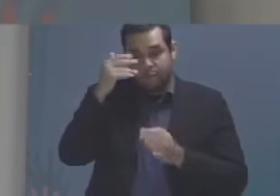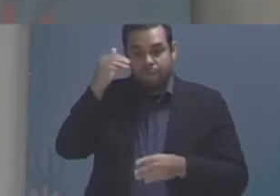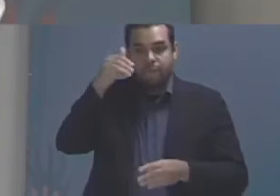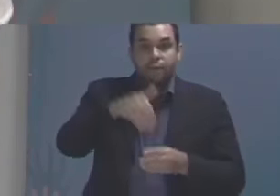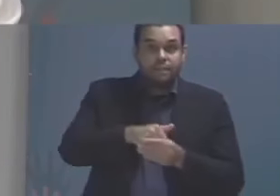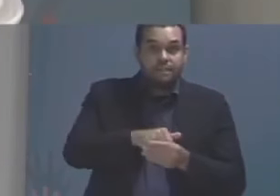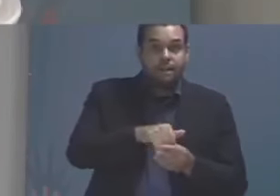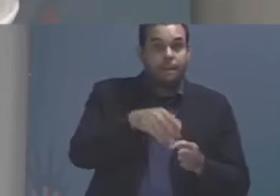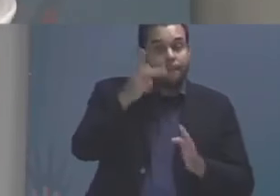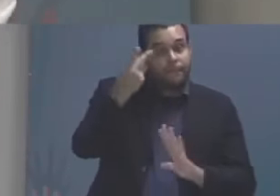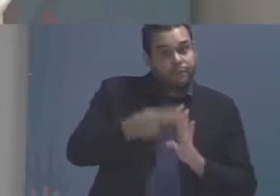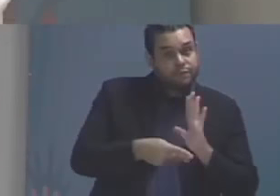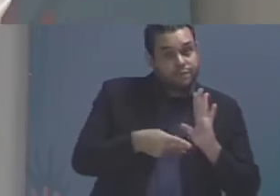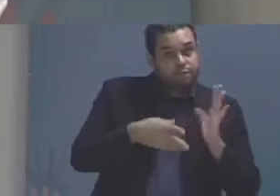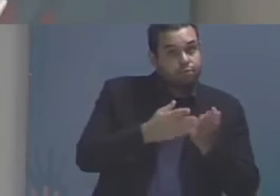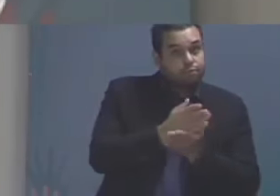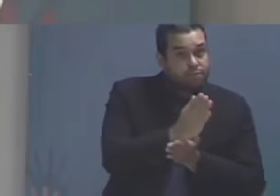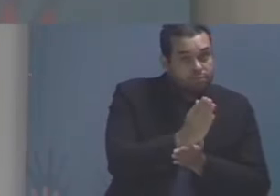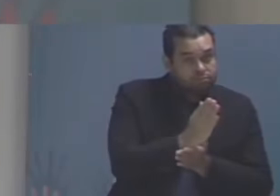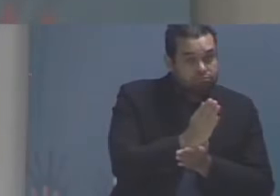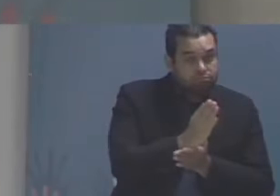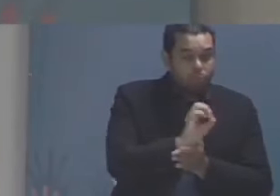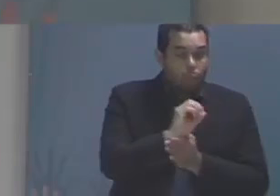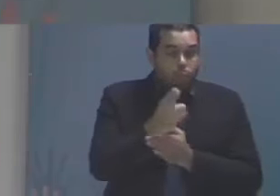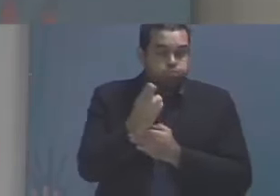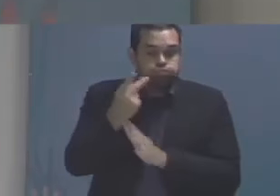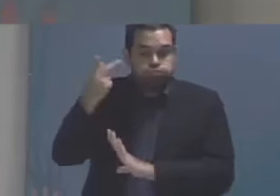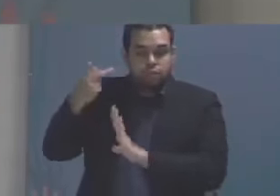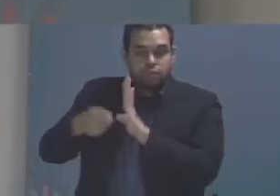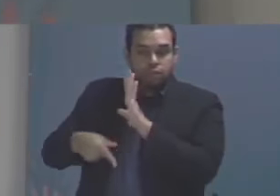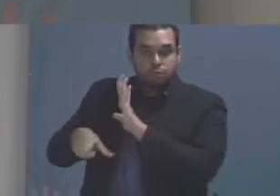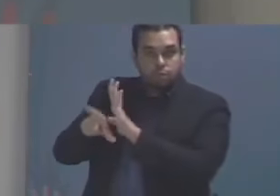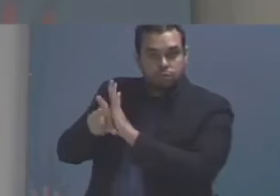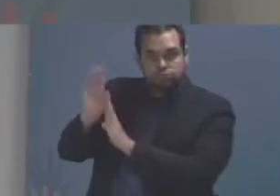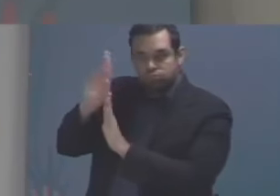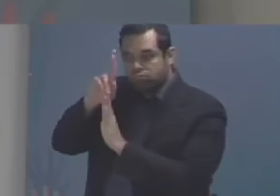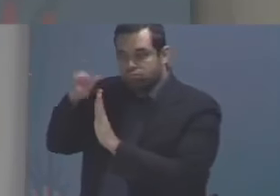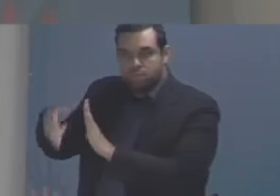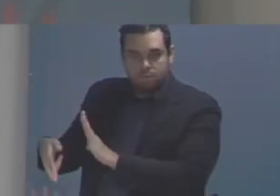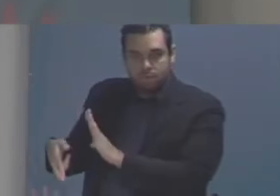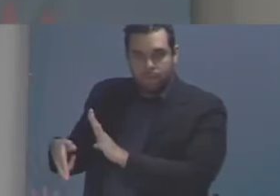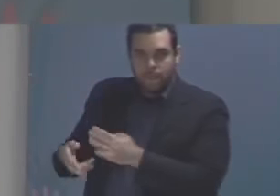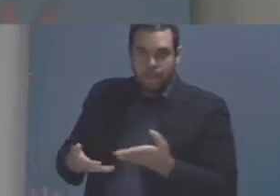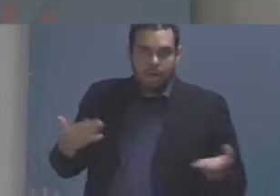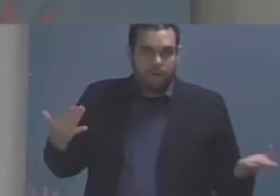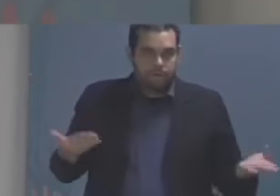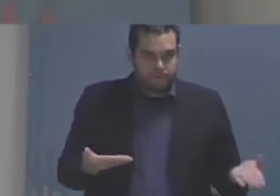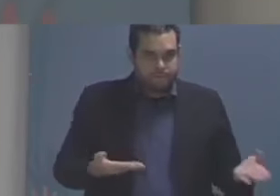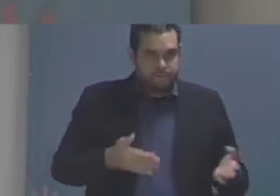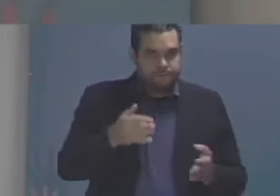se ele quer que aquele projeto de lei avance ou não avance. Agora, esses caras que estão na gestão aí,